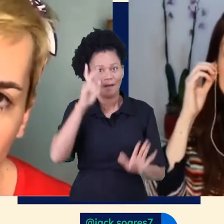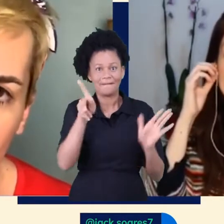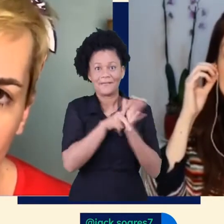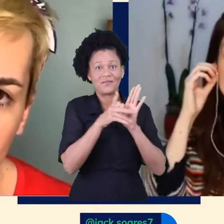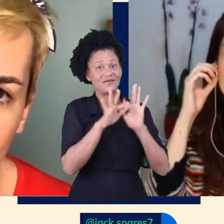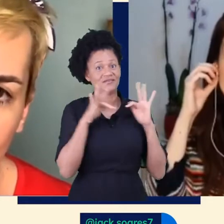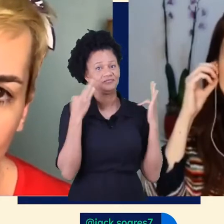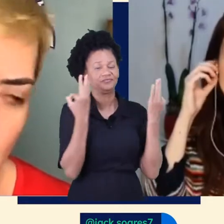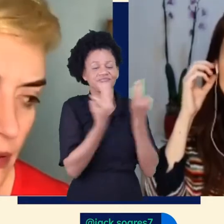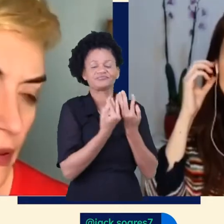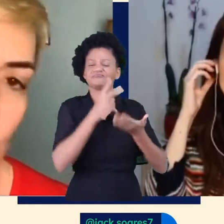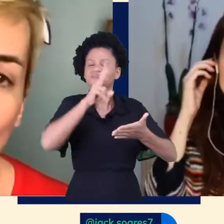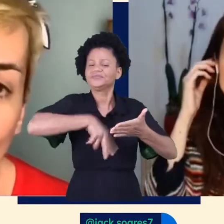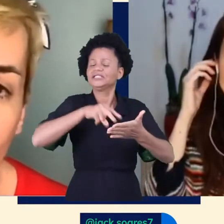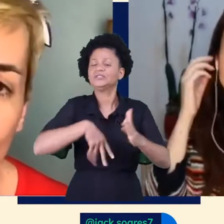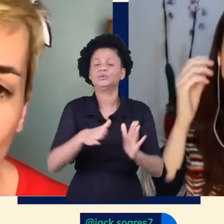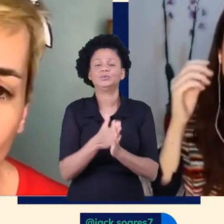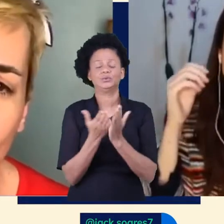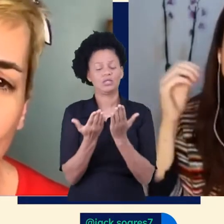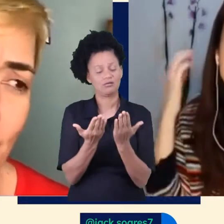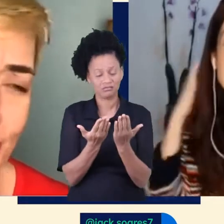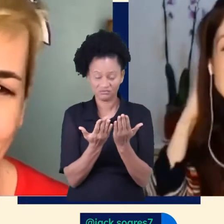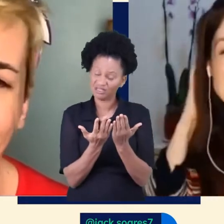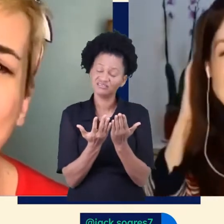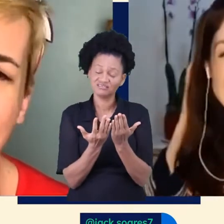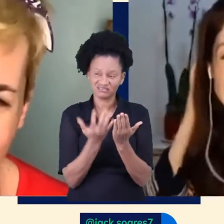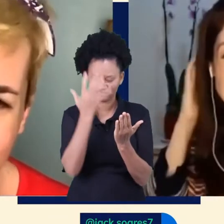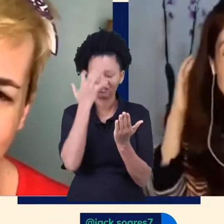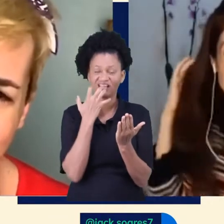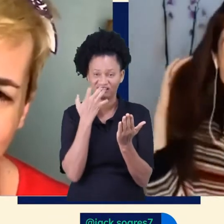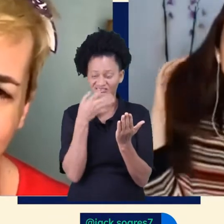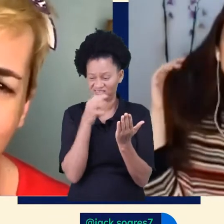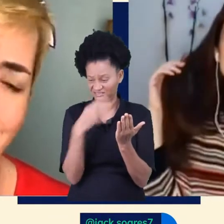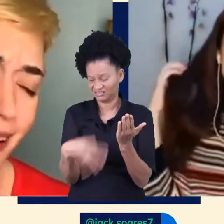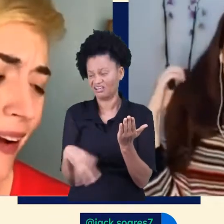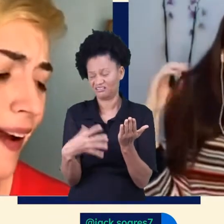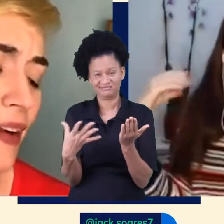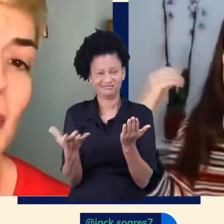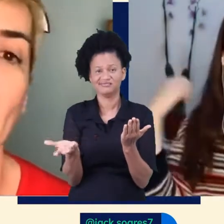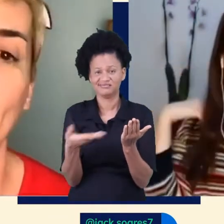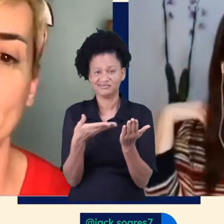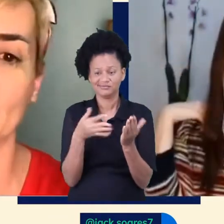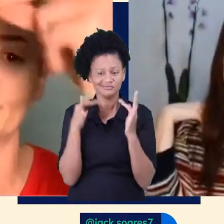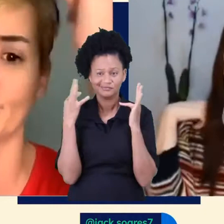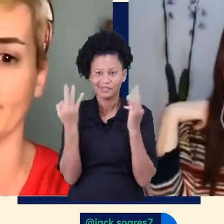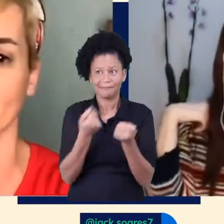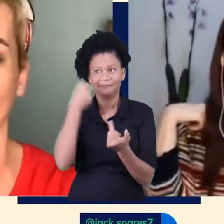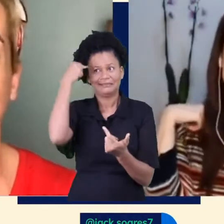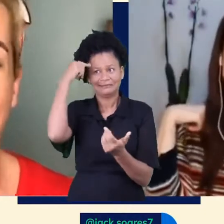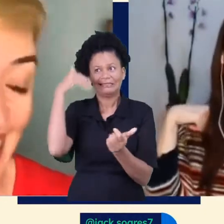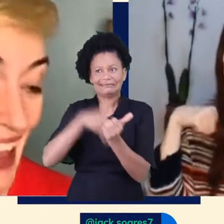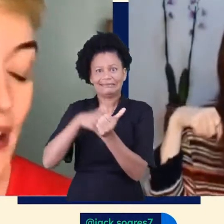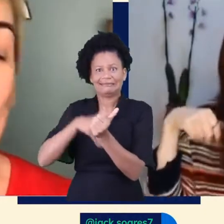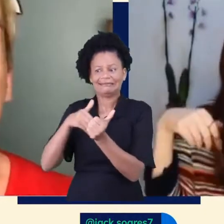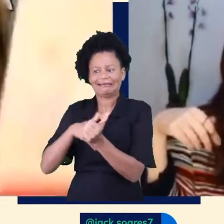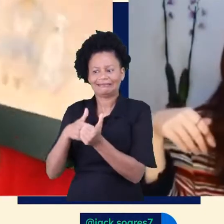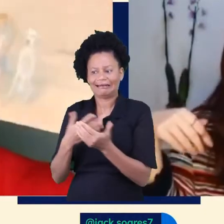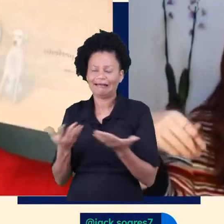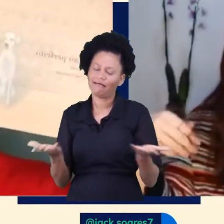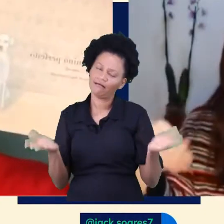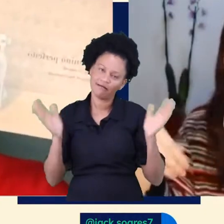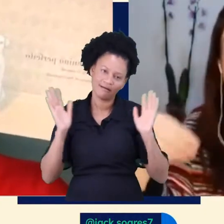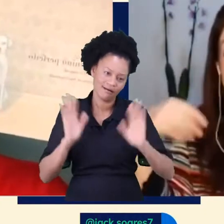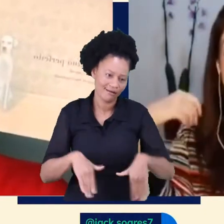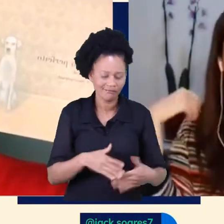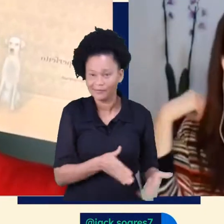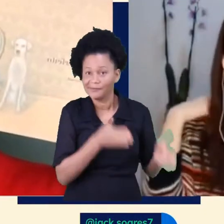fala, sério mesmo? Tudo isso por um segredo desses? Vamos para a próxima história. O livro